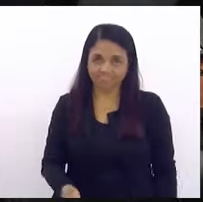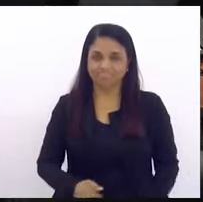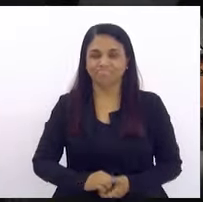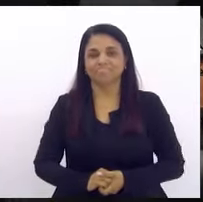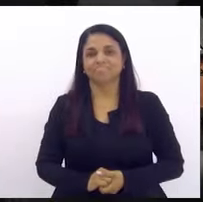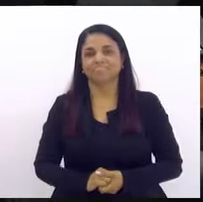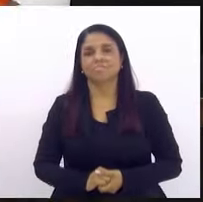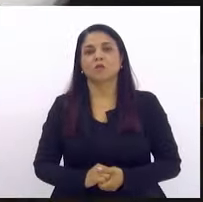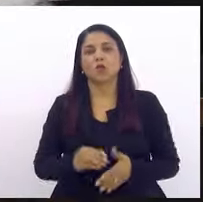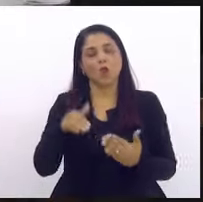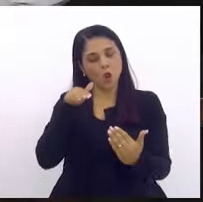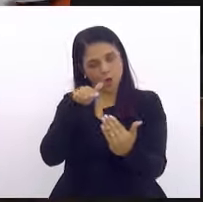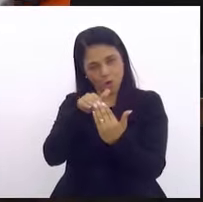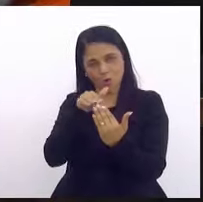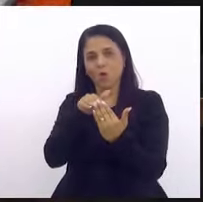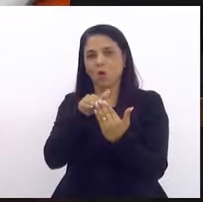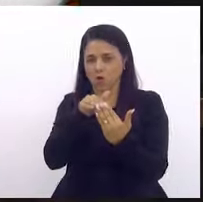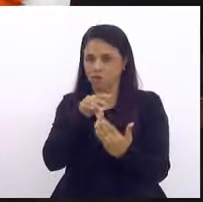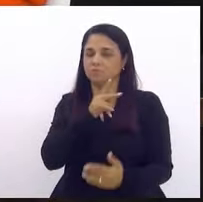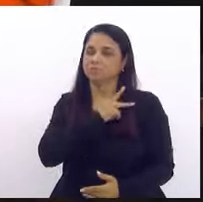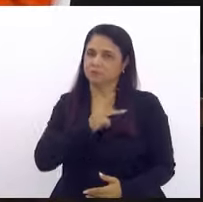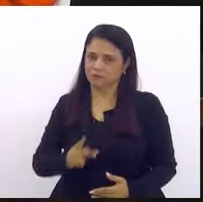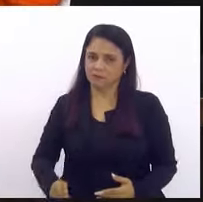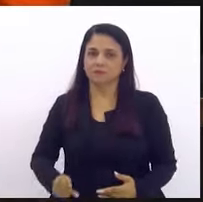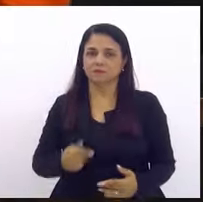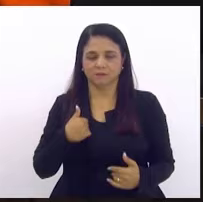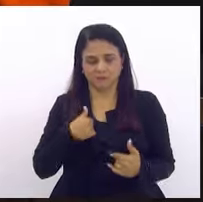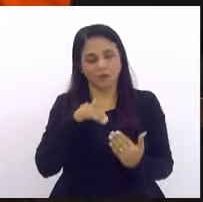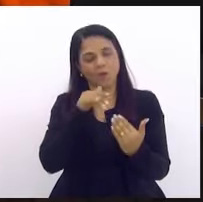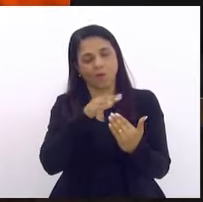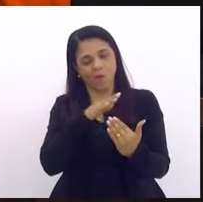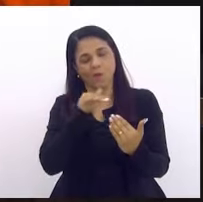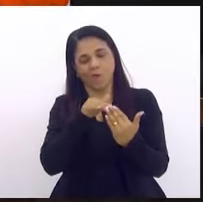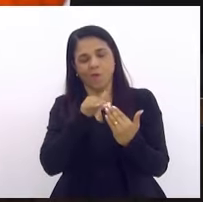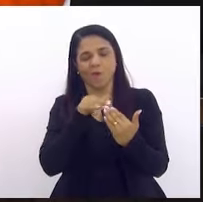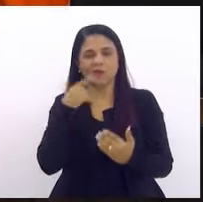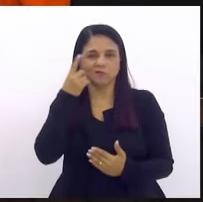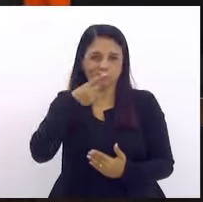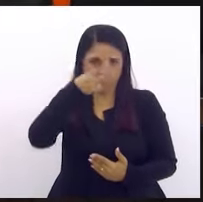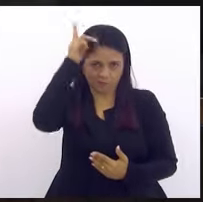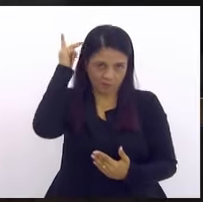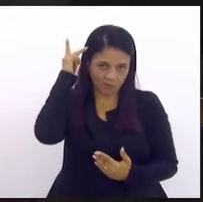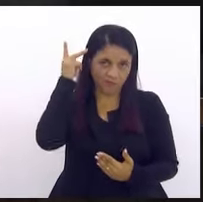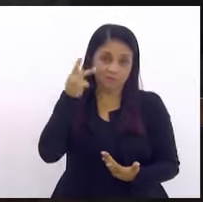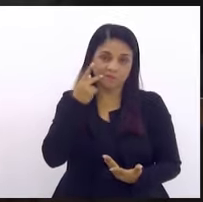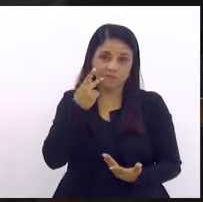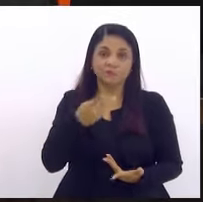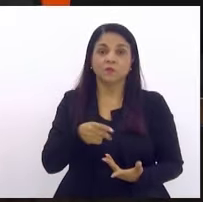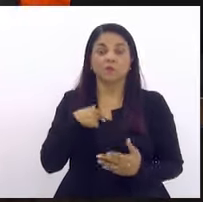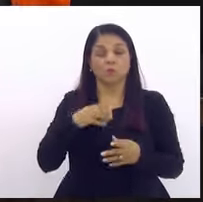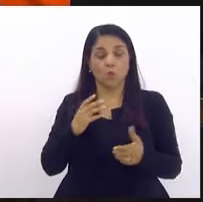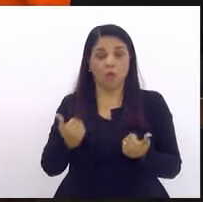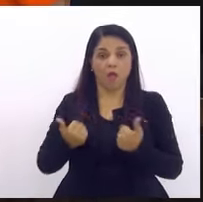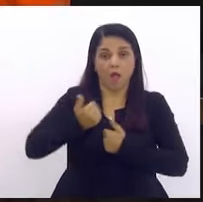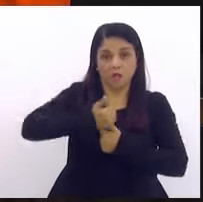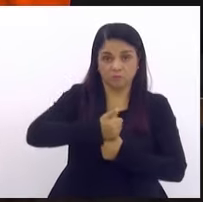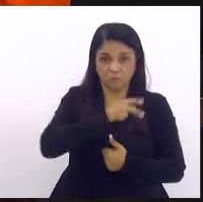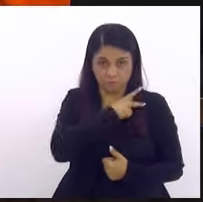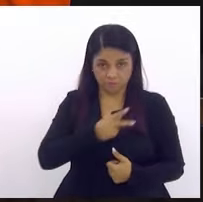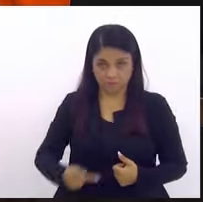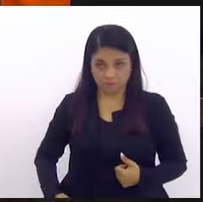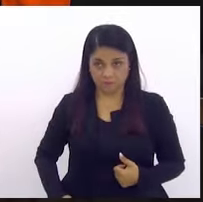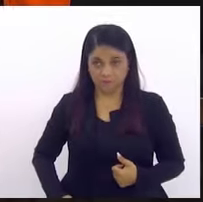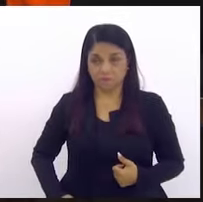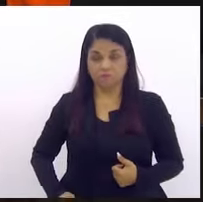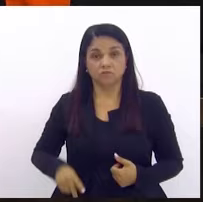Presidência concorda com Vossa Excelência, deputado Luiz Paulo, como o senhor bem colocou. Eu, quando assumi a condição de presidente